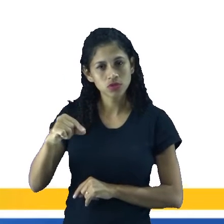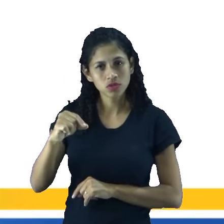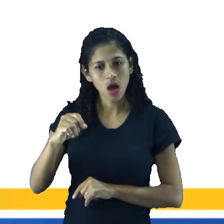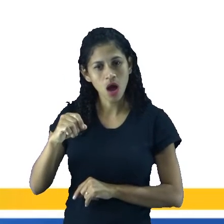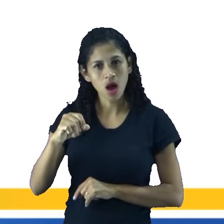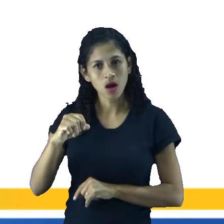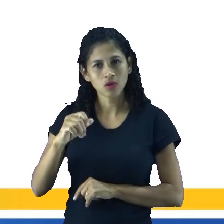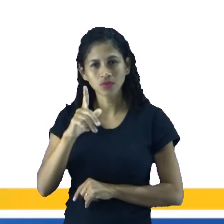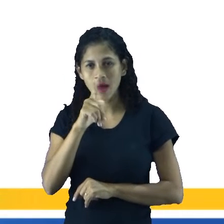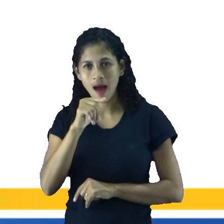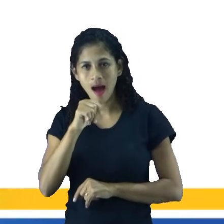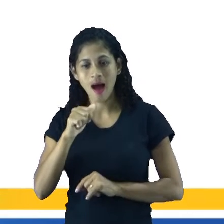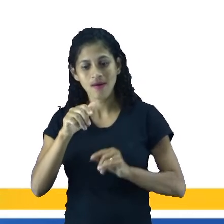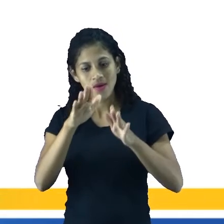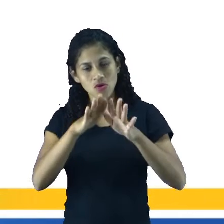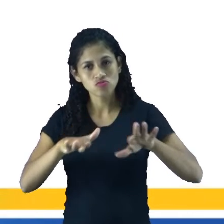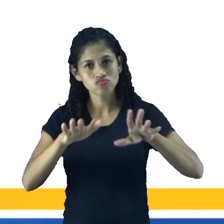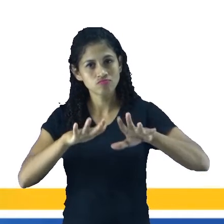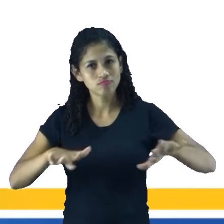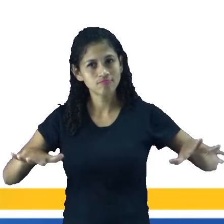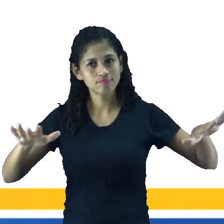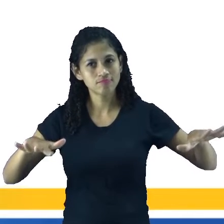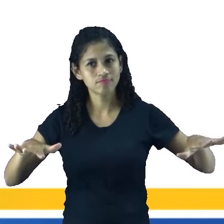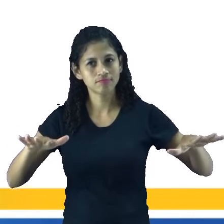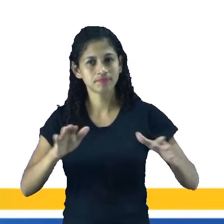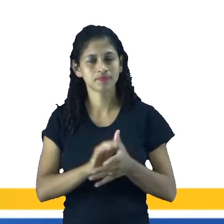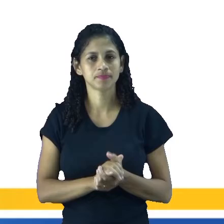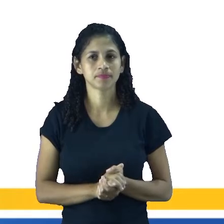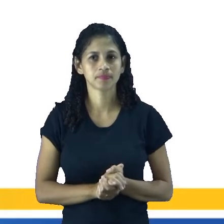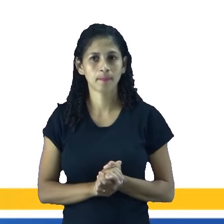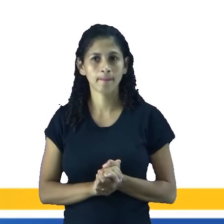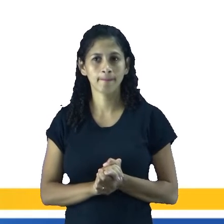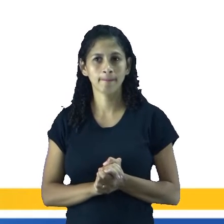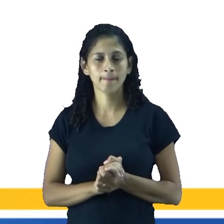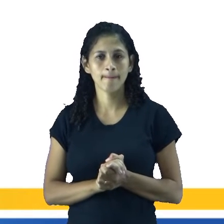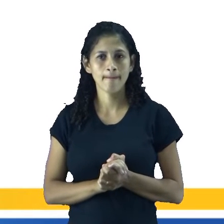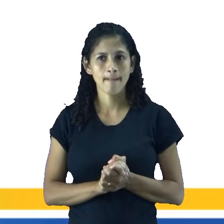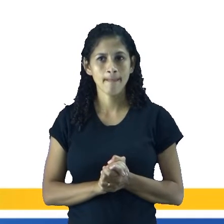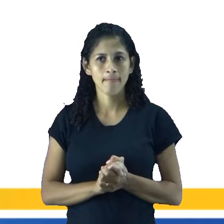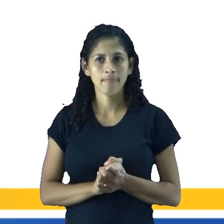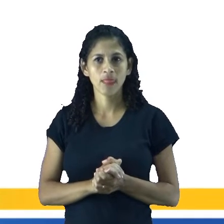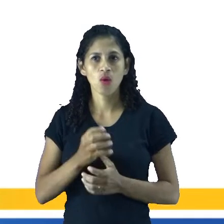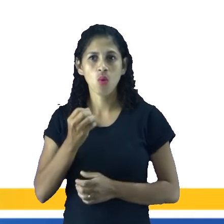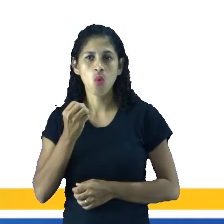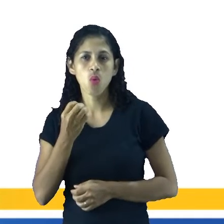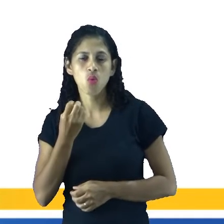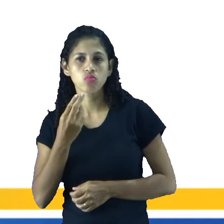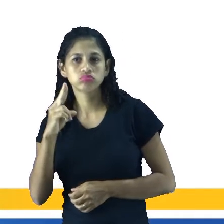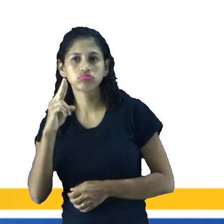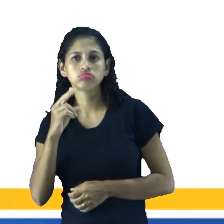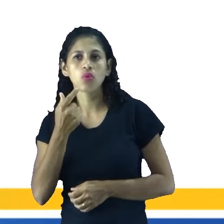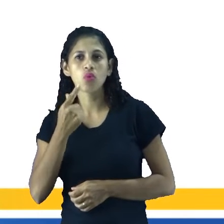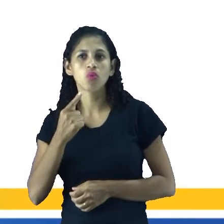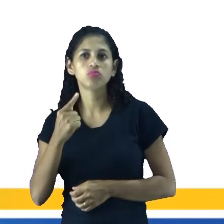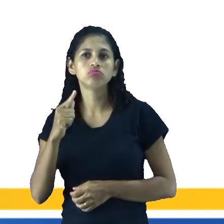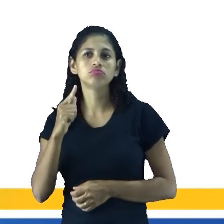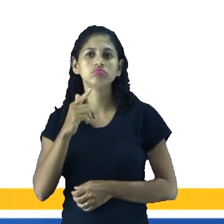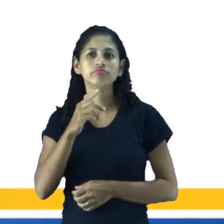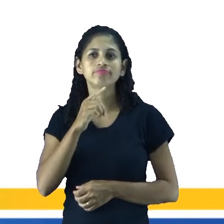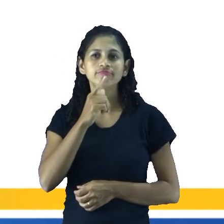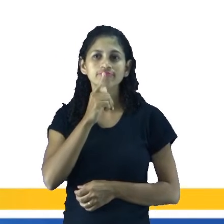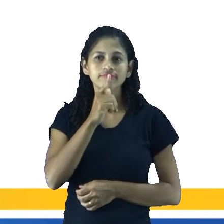E além desse processo de vaporização, a gente também vai ter aí a destilação. A destilação já